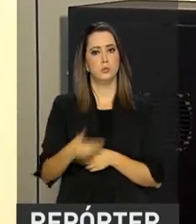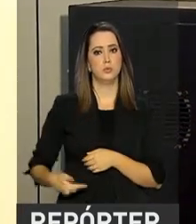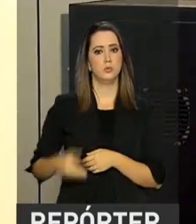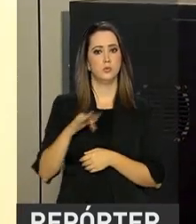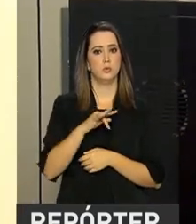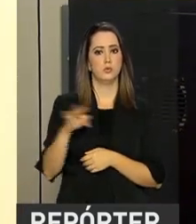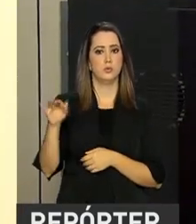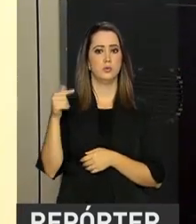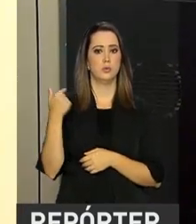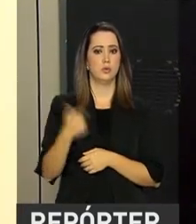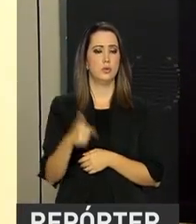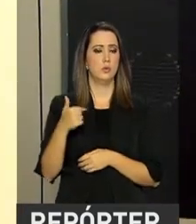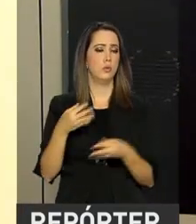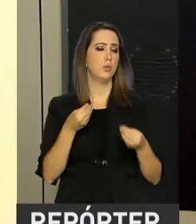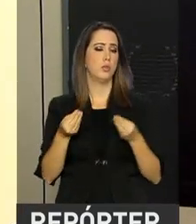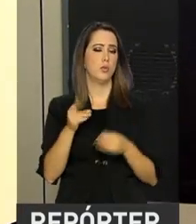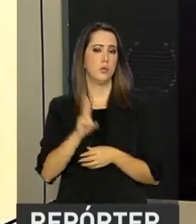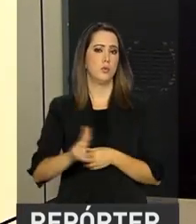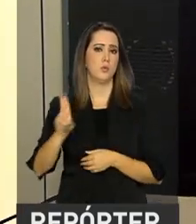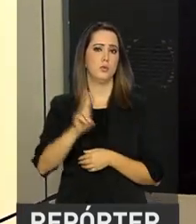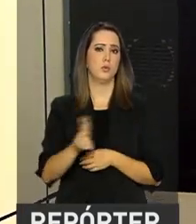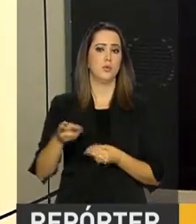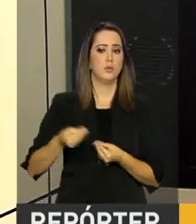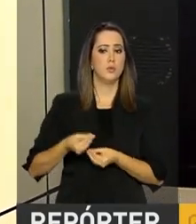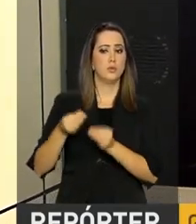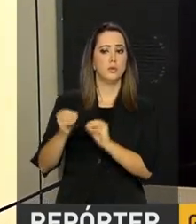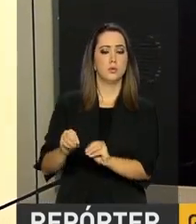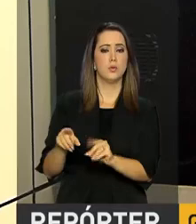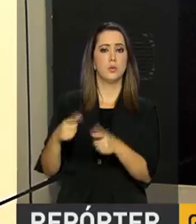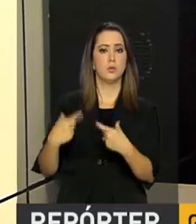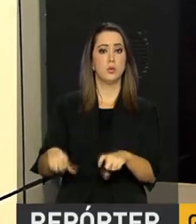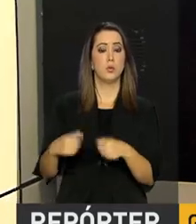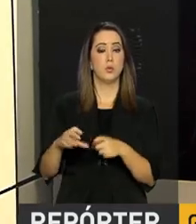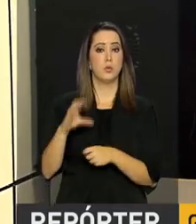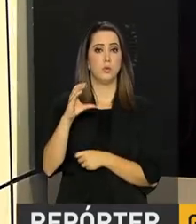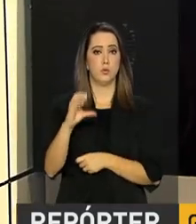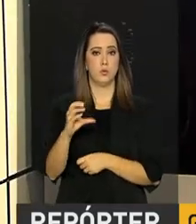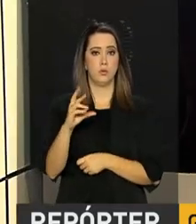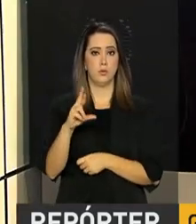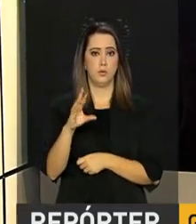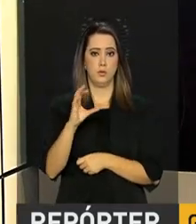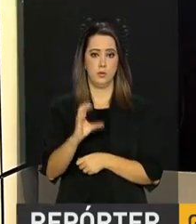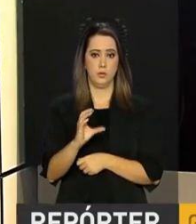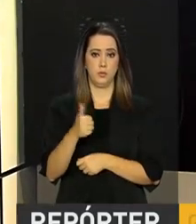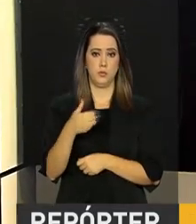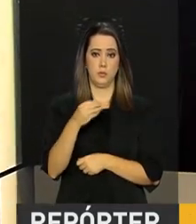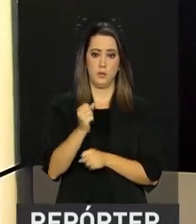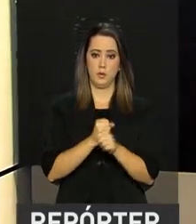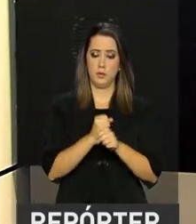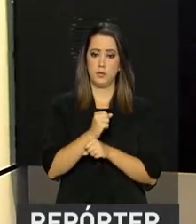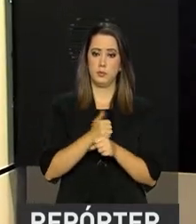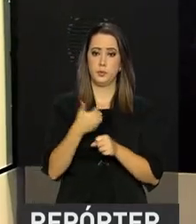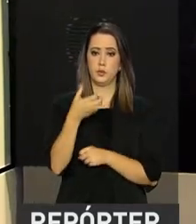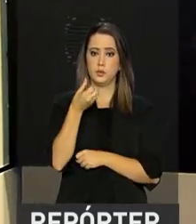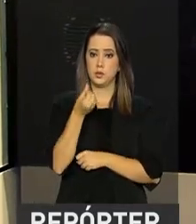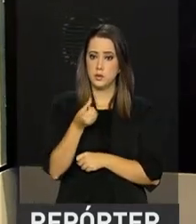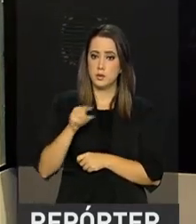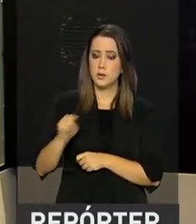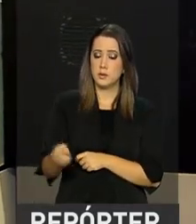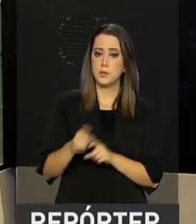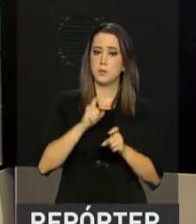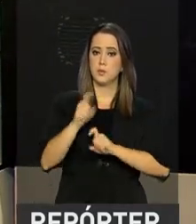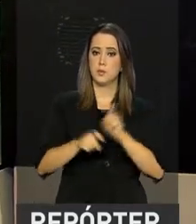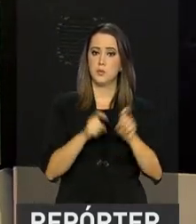federal que não estão mais em uso e os encaminhará aos r 60 em dez anos 16 mil equipamentos foram